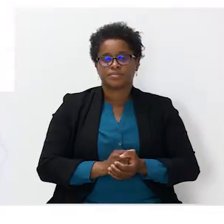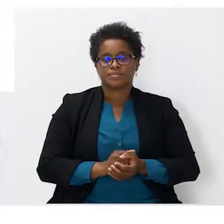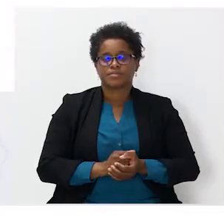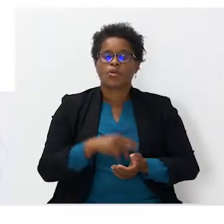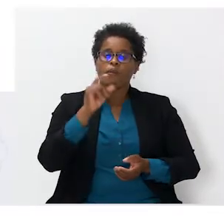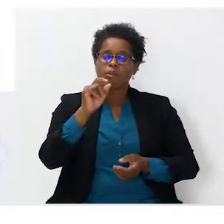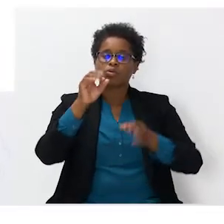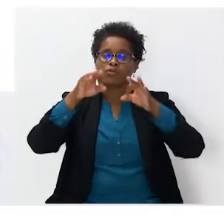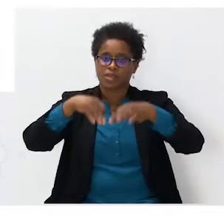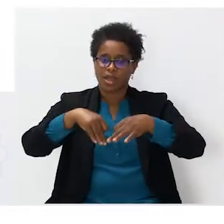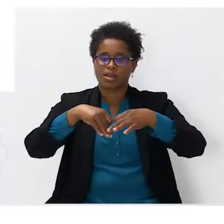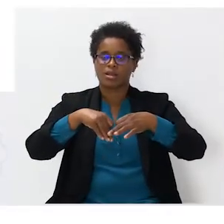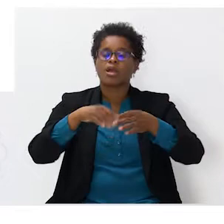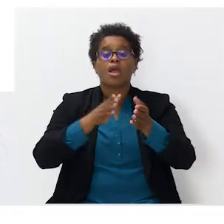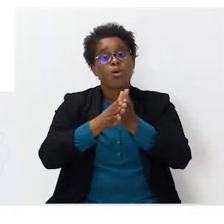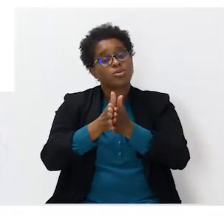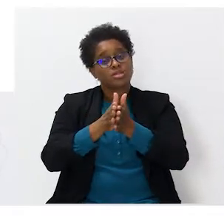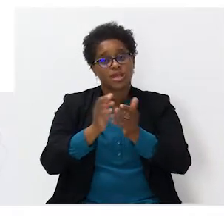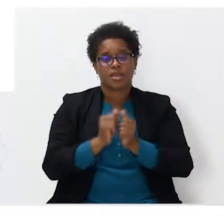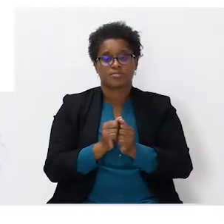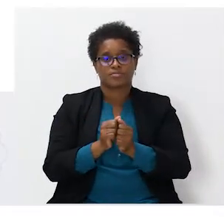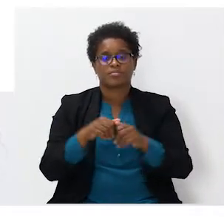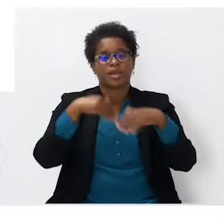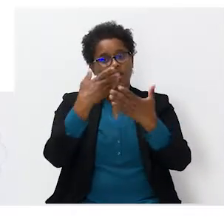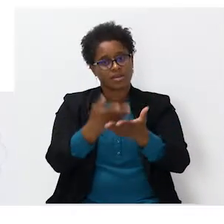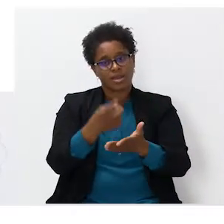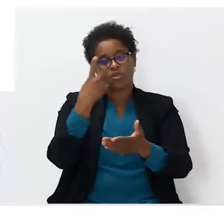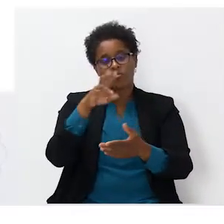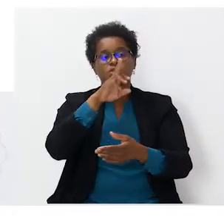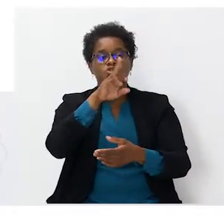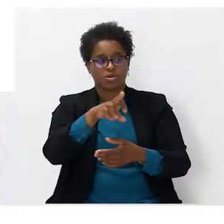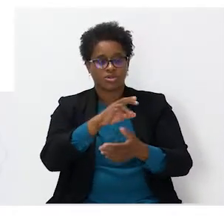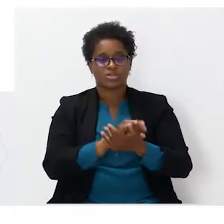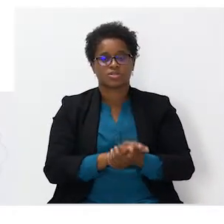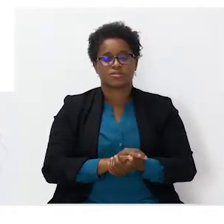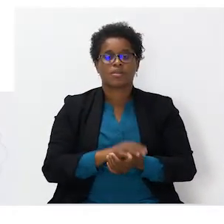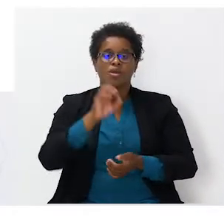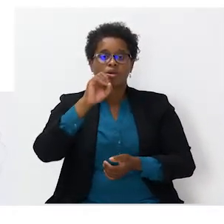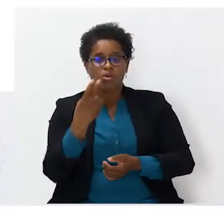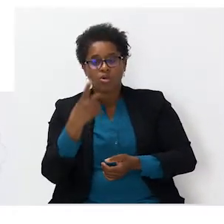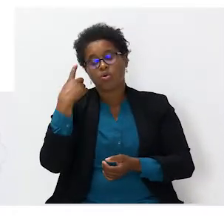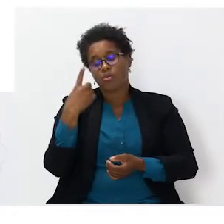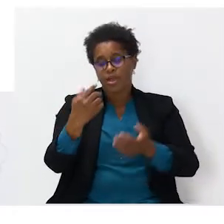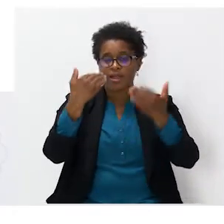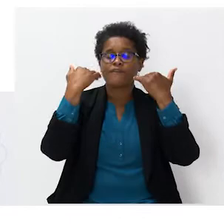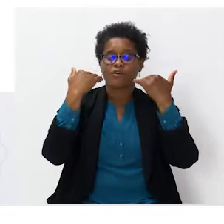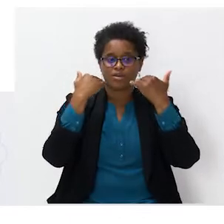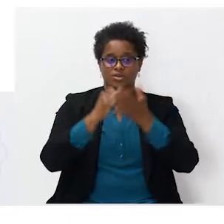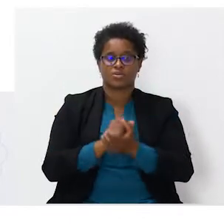O ponto final é usado para dar uma resposta ou uma